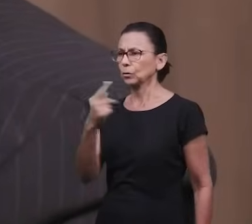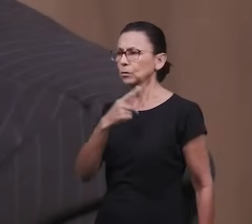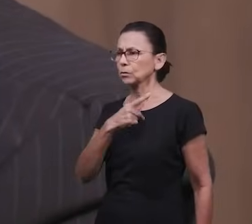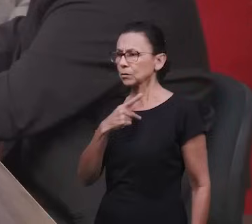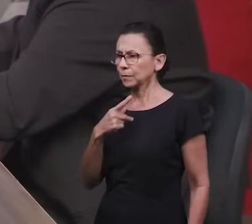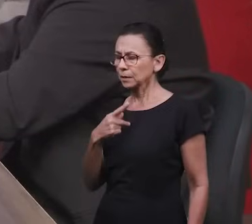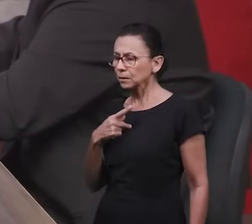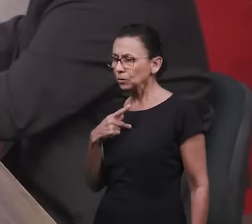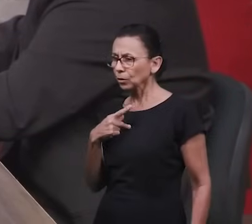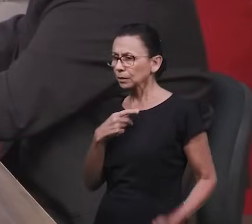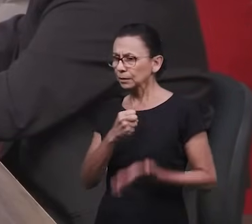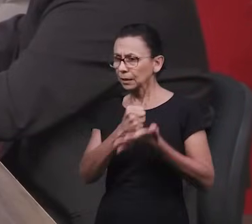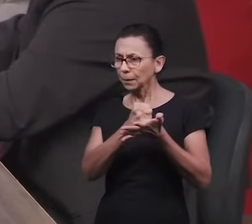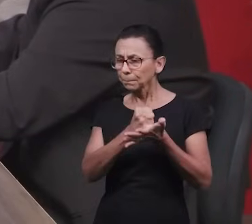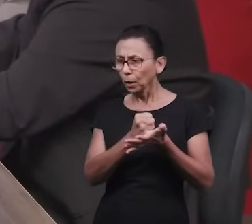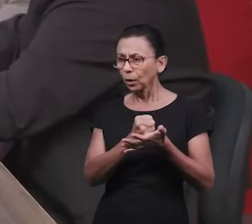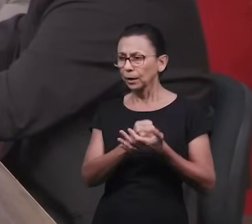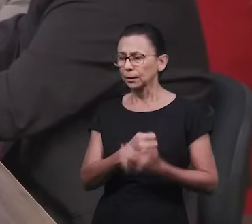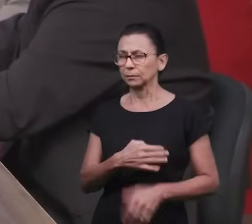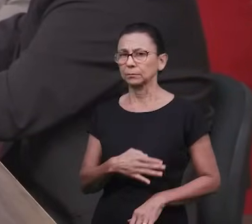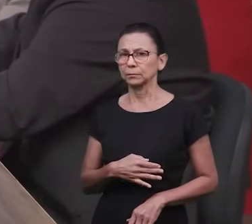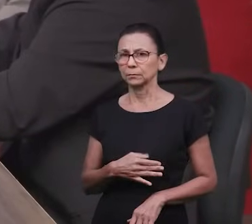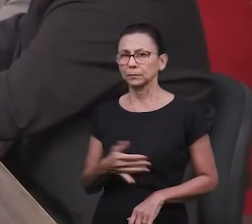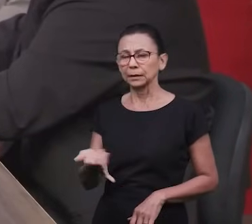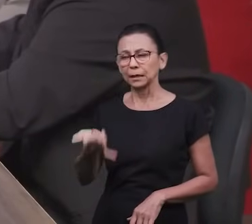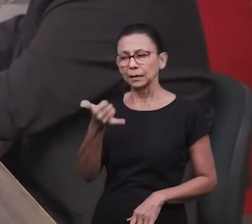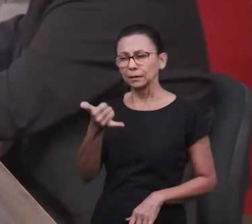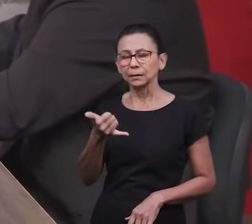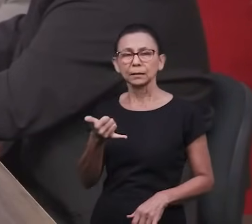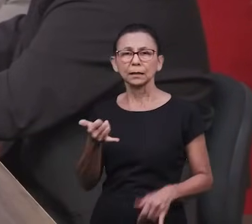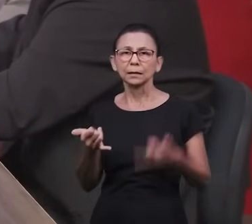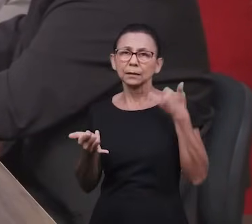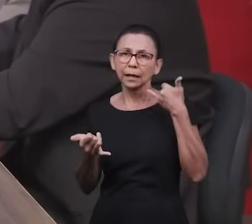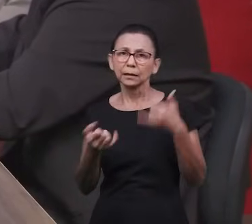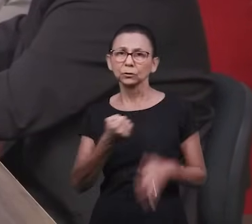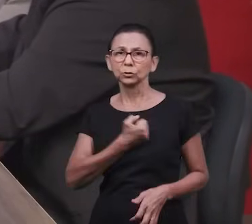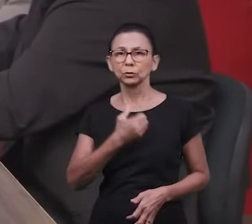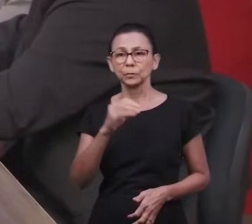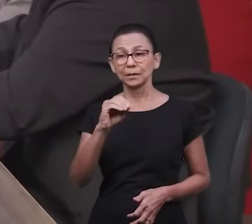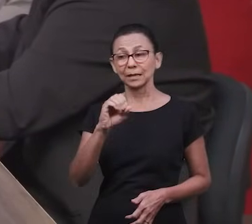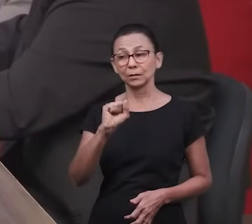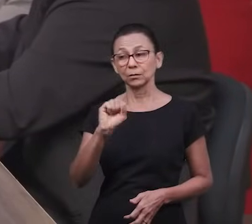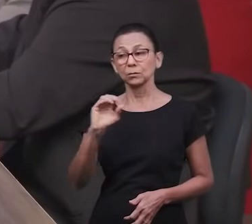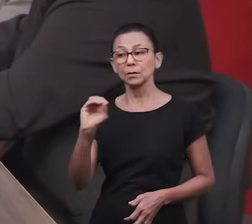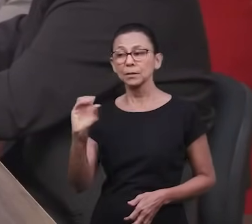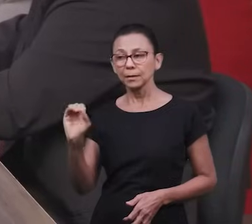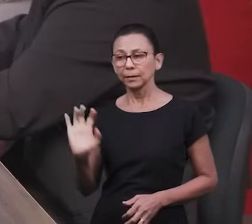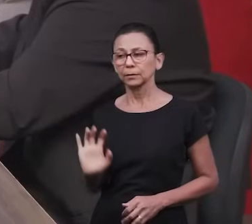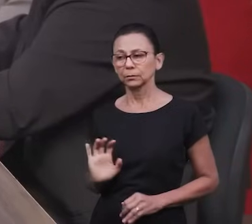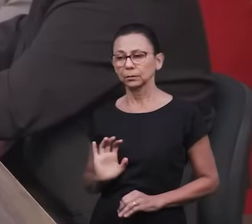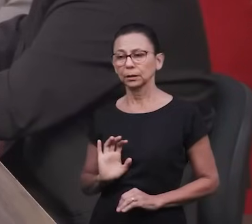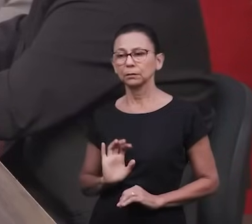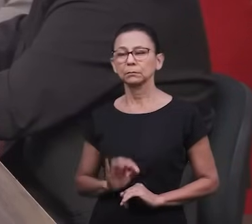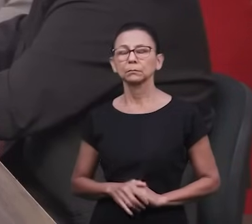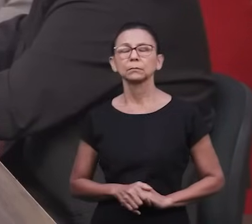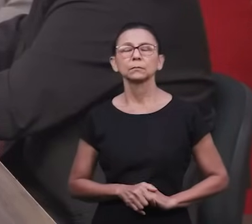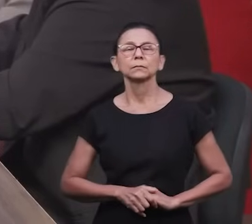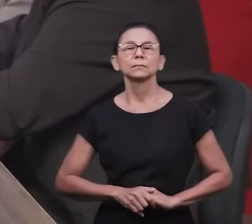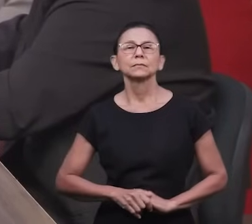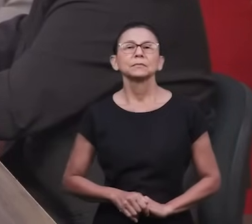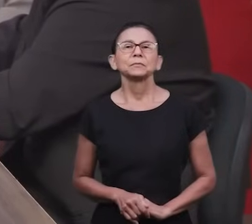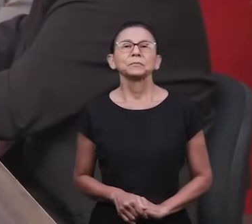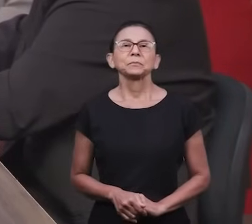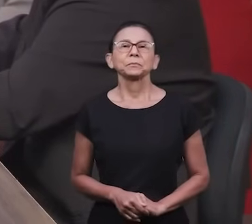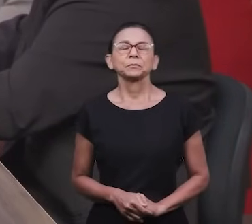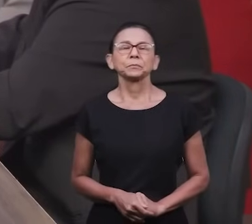Deus. Maravilha. Todos se alegraram, né? A experiência que nós vamos falar dando continuidade a isso para